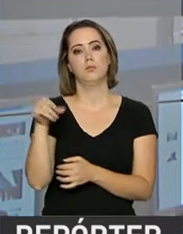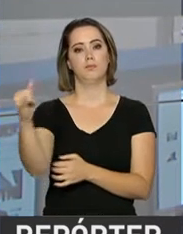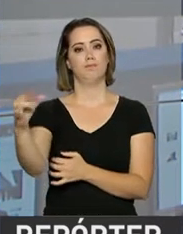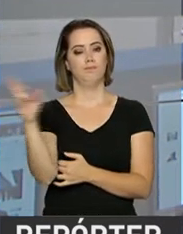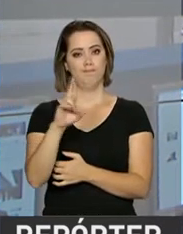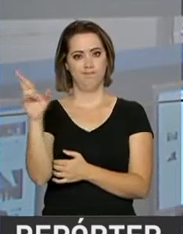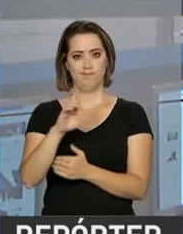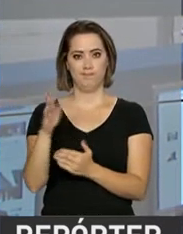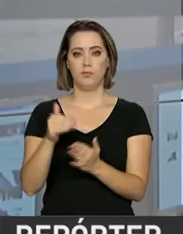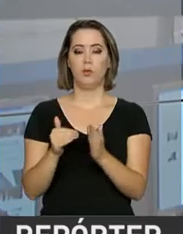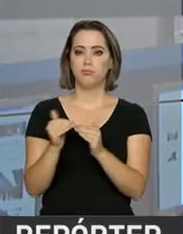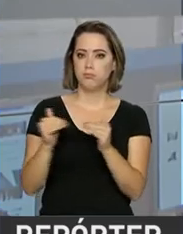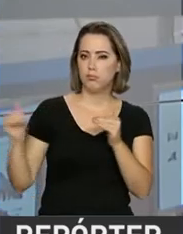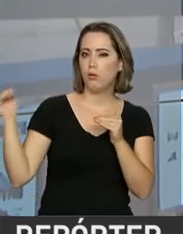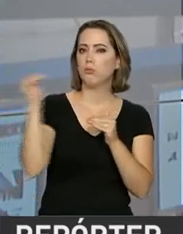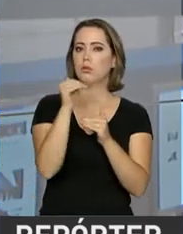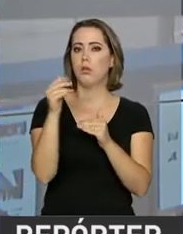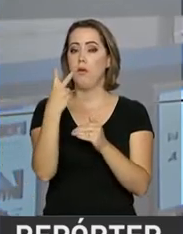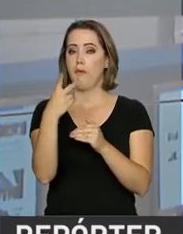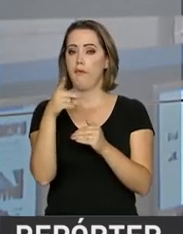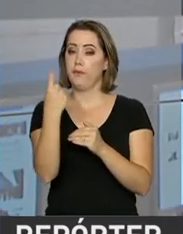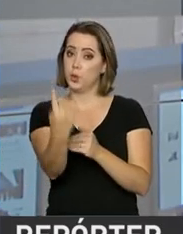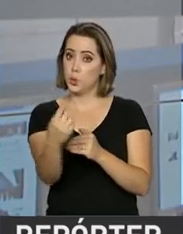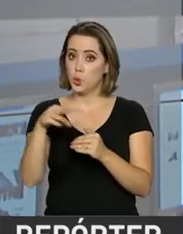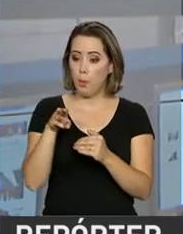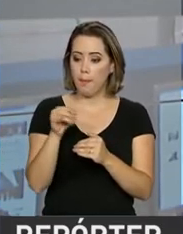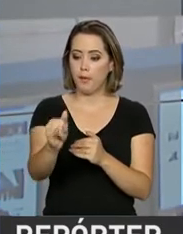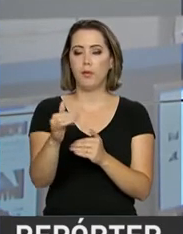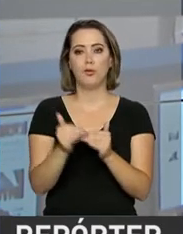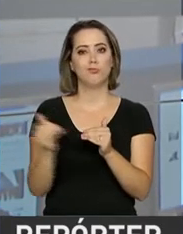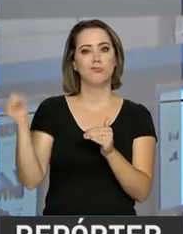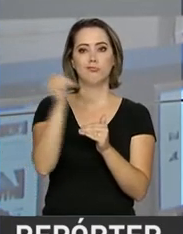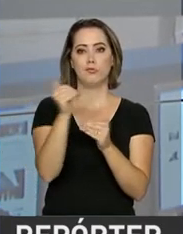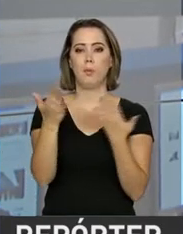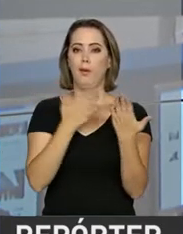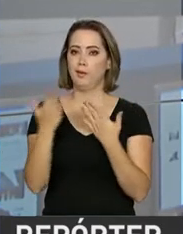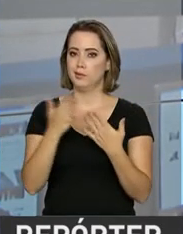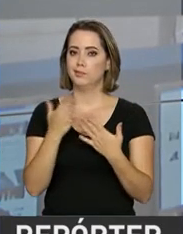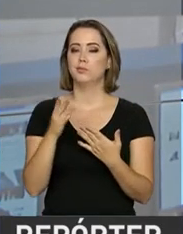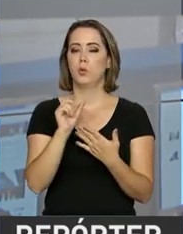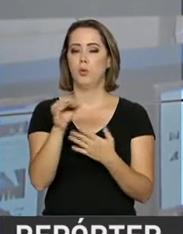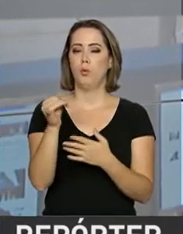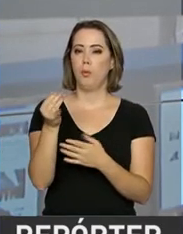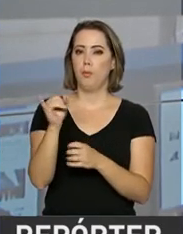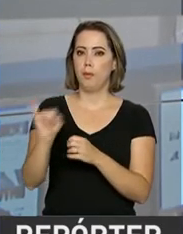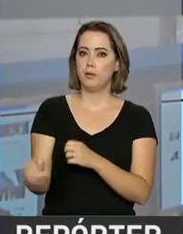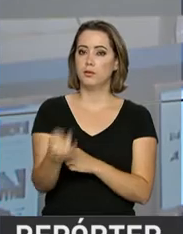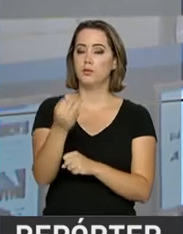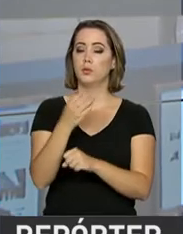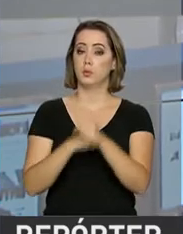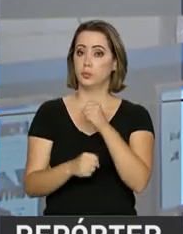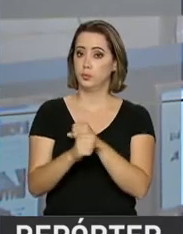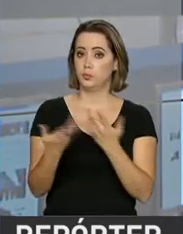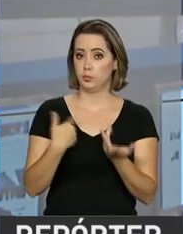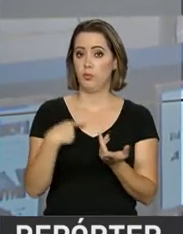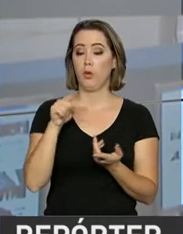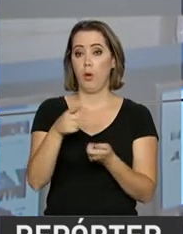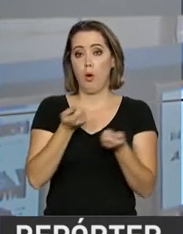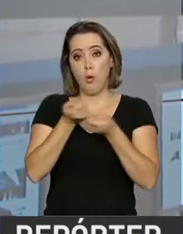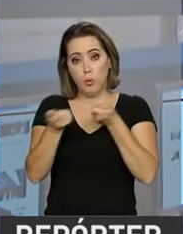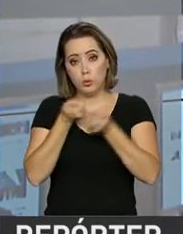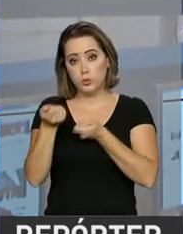isso já descontada a inflação segundo o governo o resultado positivo é conseqüência do processo de organização das contas públicas